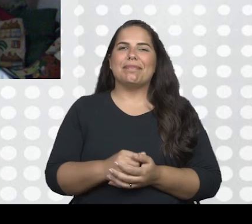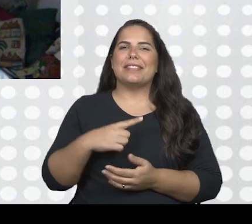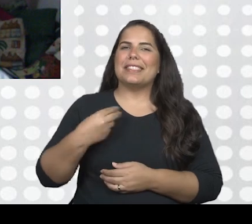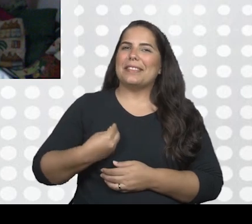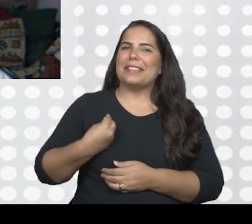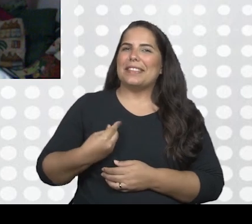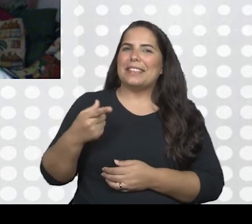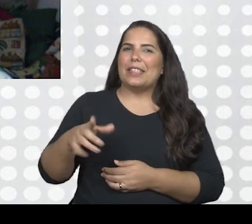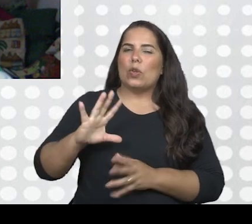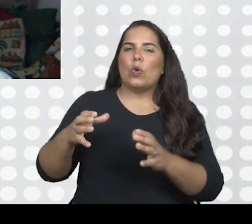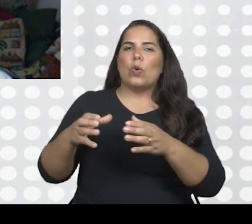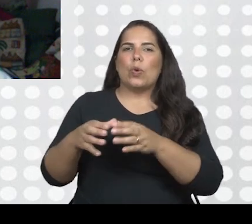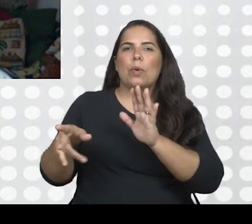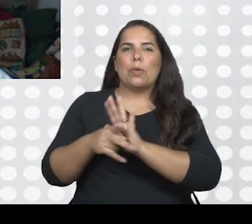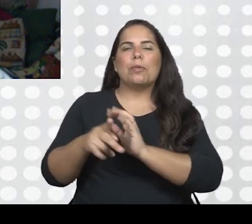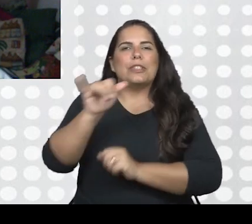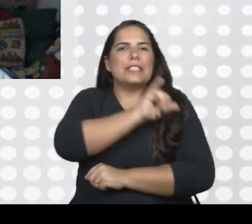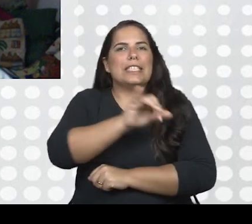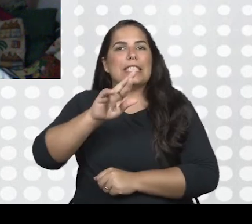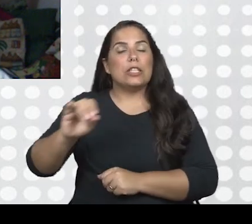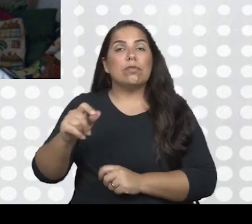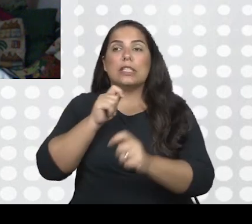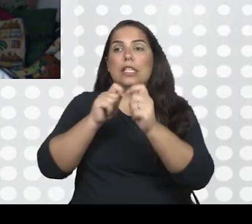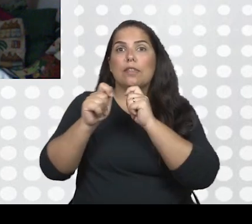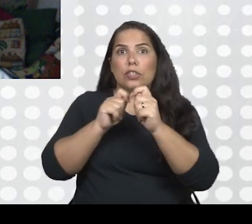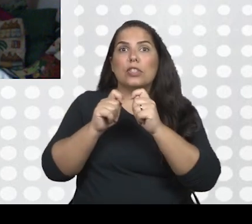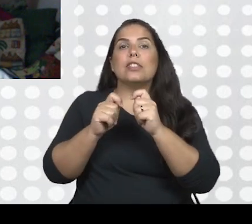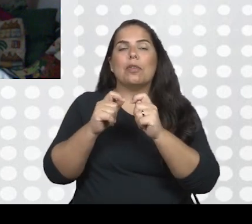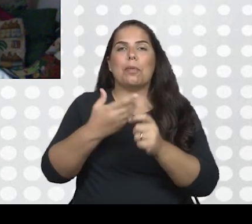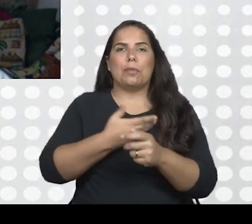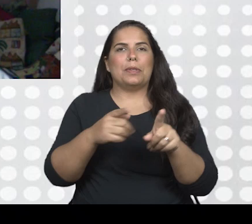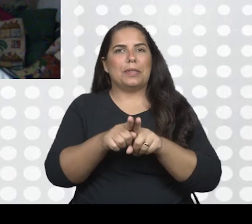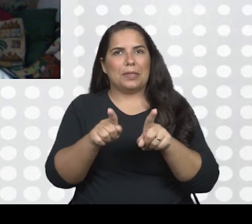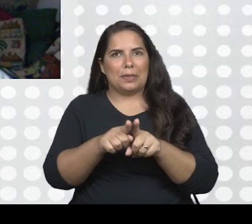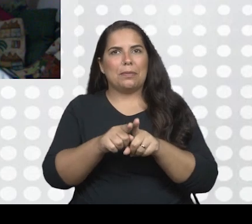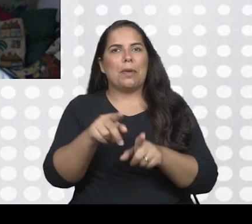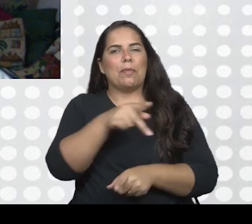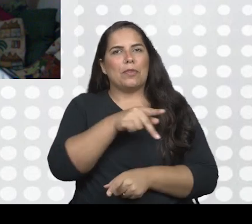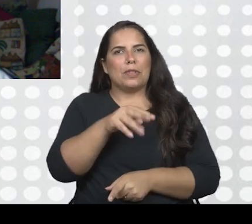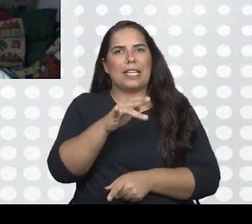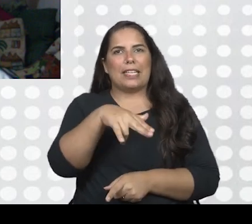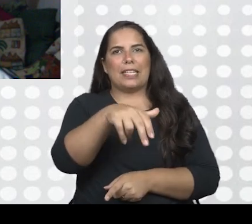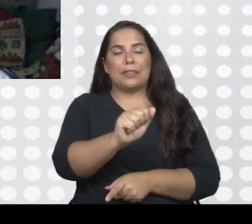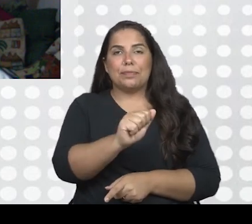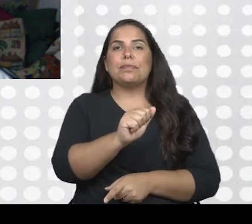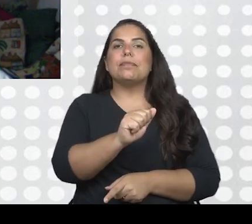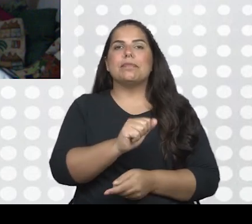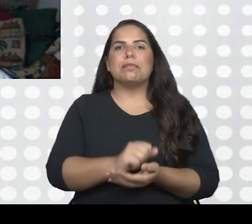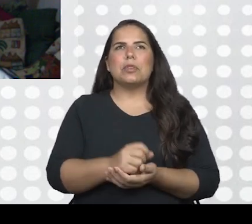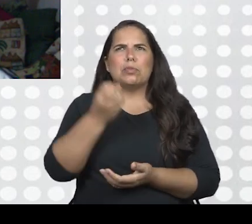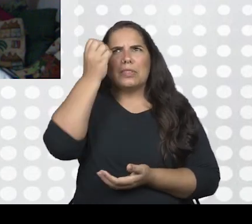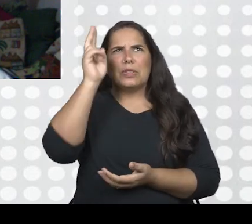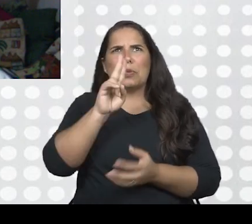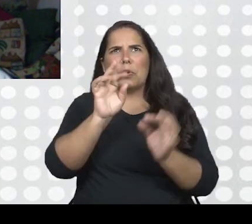Federal Rural do Rio de Janeiro, que vai ser entrevistada por uma colega nossa, a professora Tainá. Agora o sobrenome não me